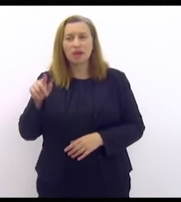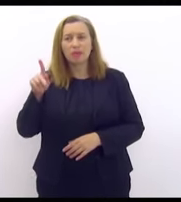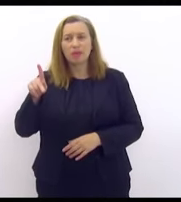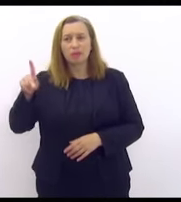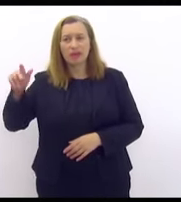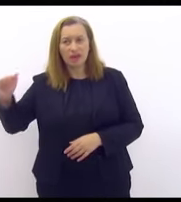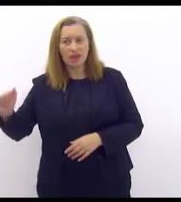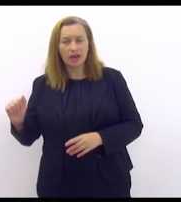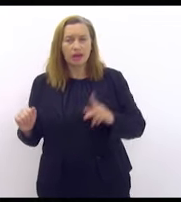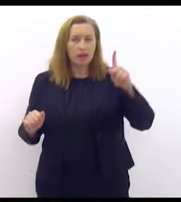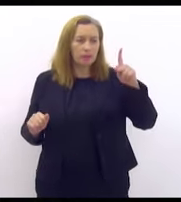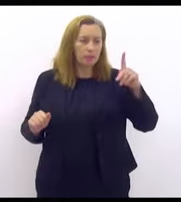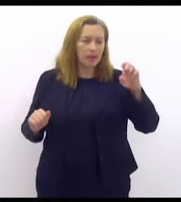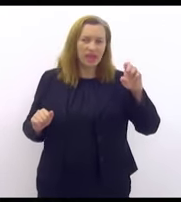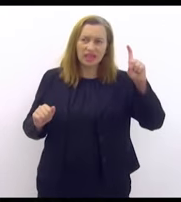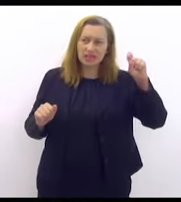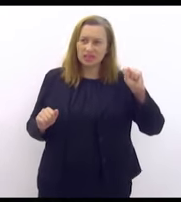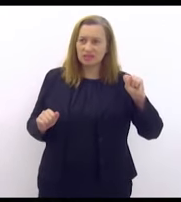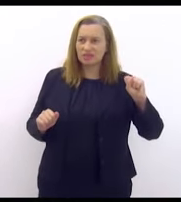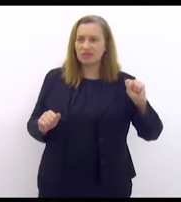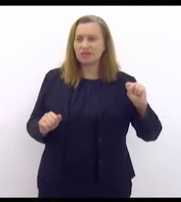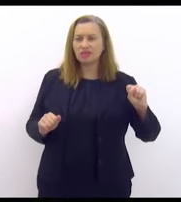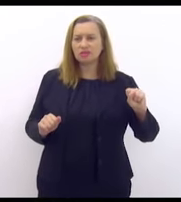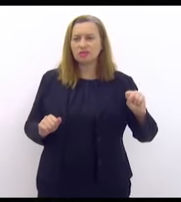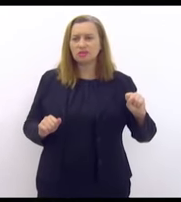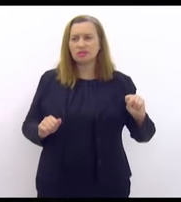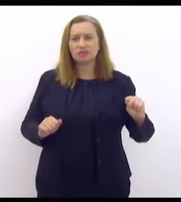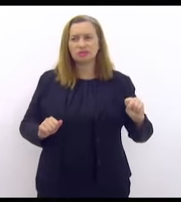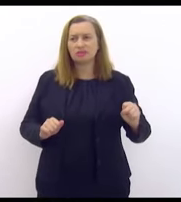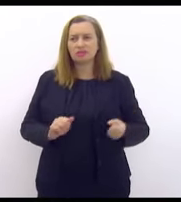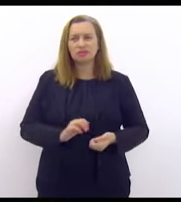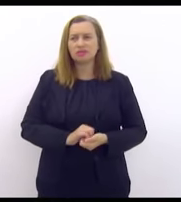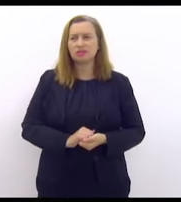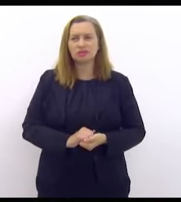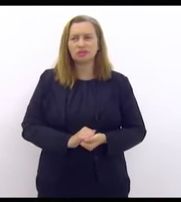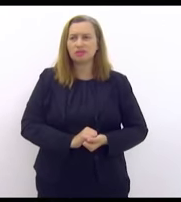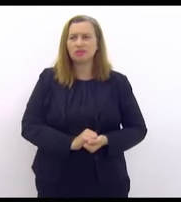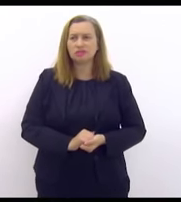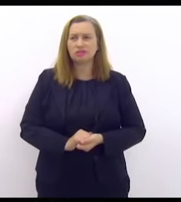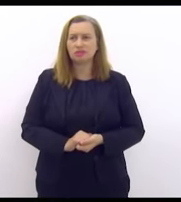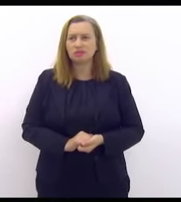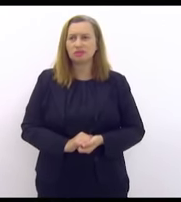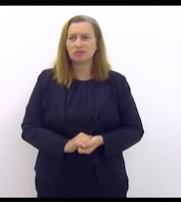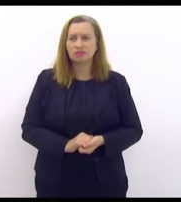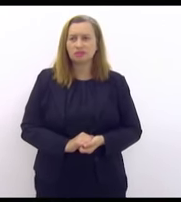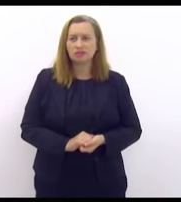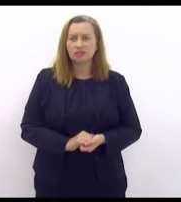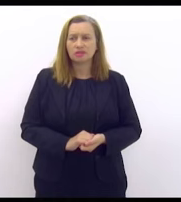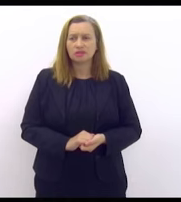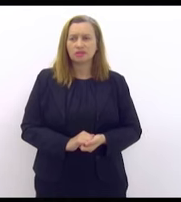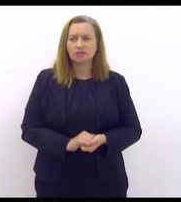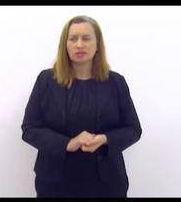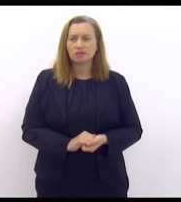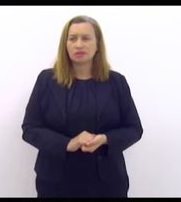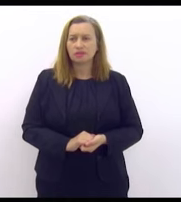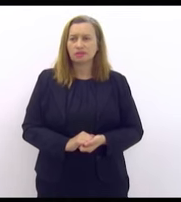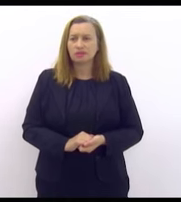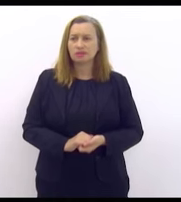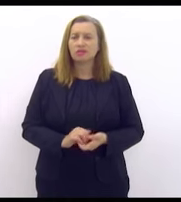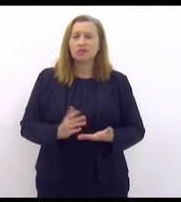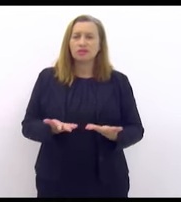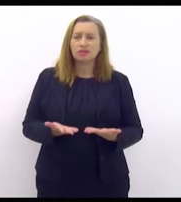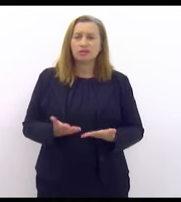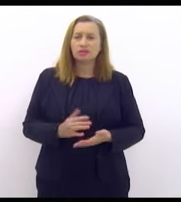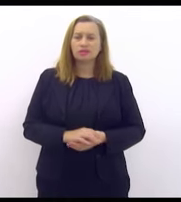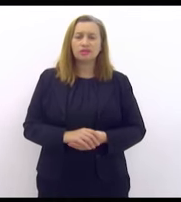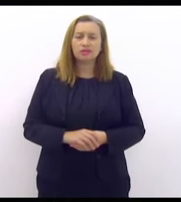que que é PEDES, o que que é LOA. E eu estou dentro do tema, eu não estou fugindo do tema. Ok? Eu estou sendo didática para que as pessoas que estão em